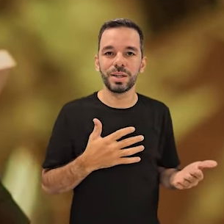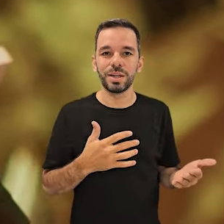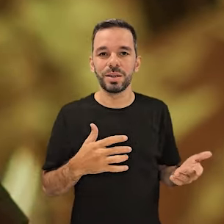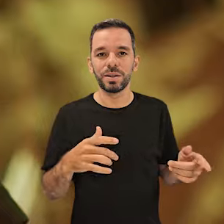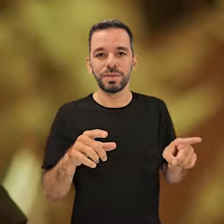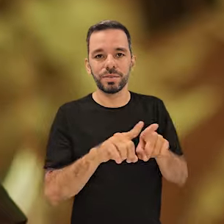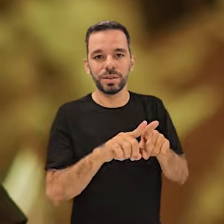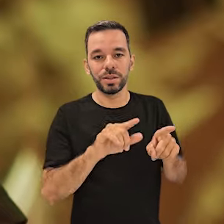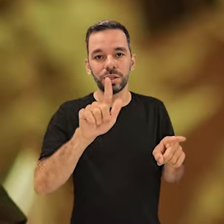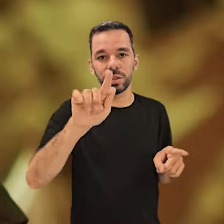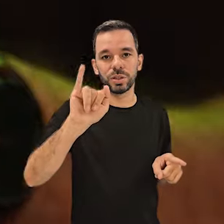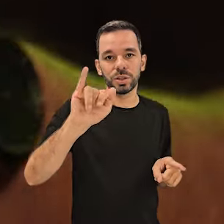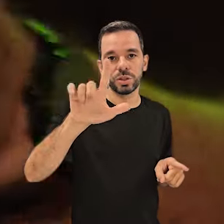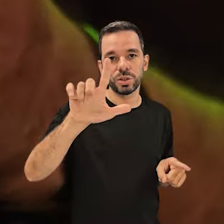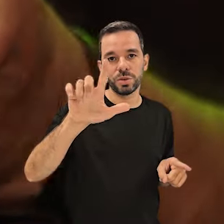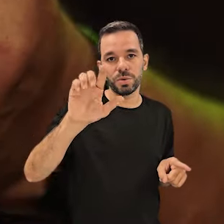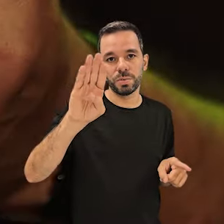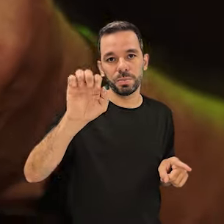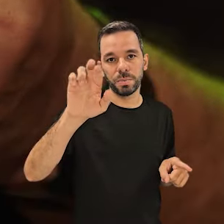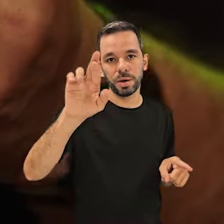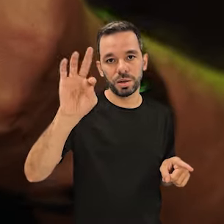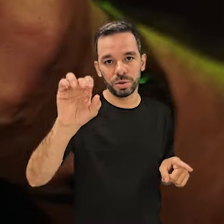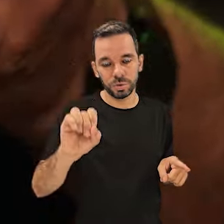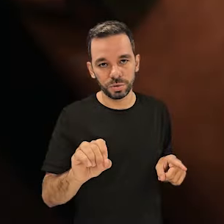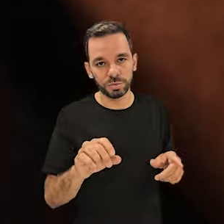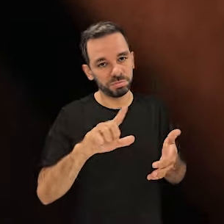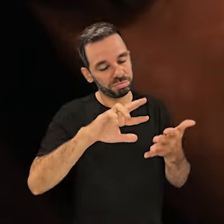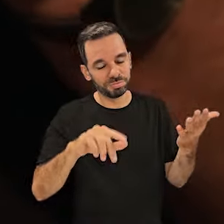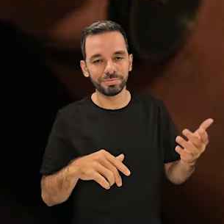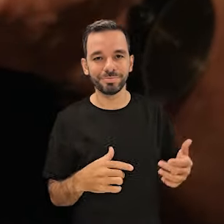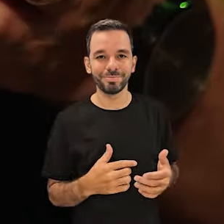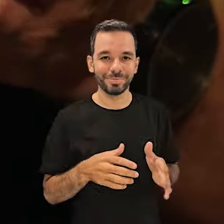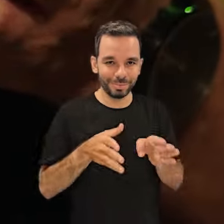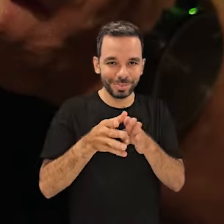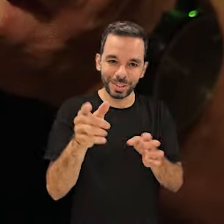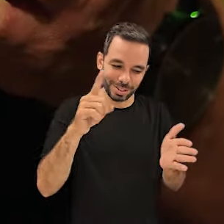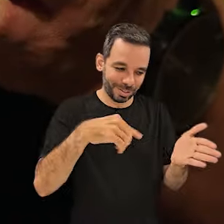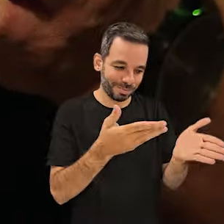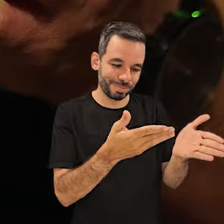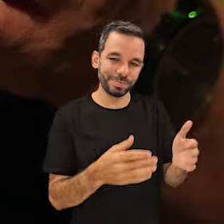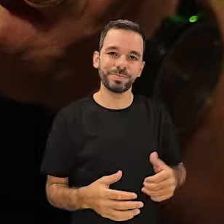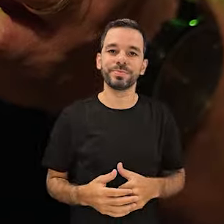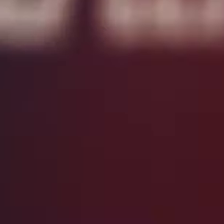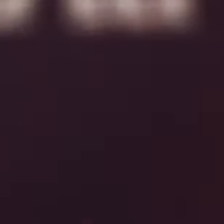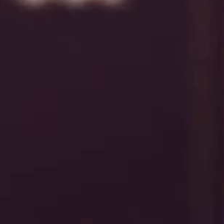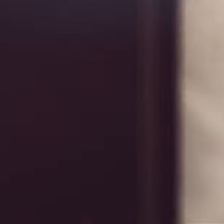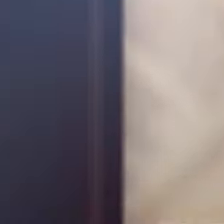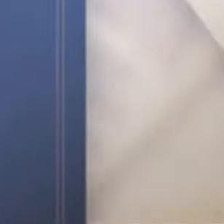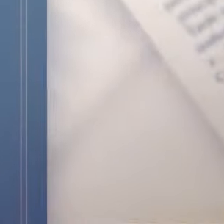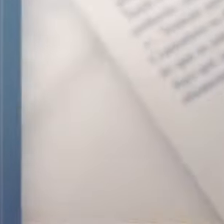organizadores Valério Mazzuoli e Gilberto Morbach, da editora Letramento, a minha dica é Arte, Cultura e Civilização.